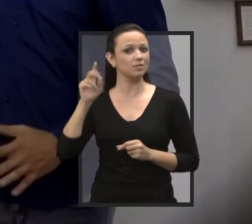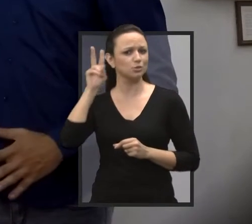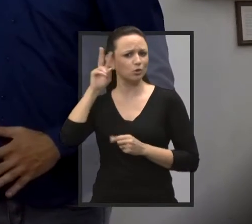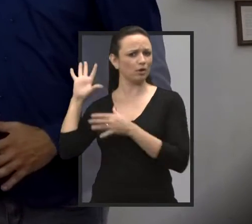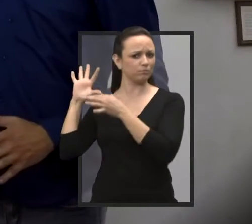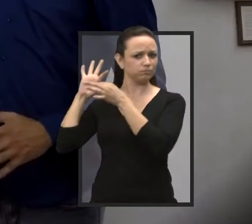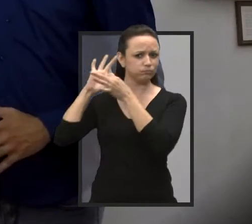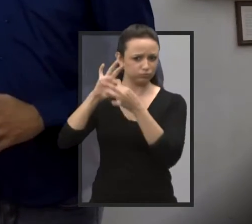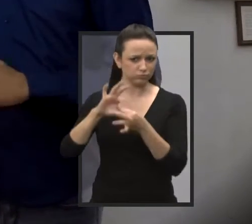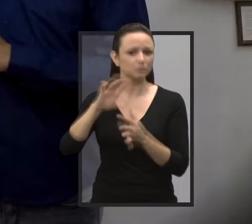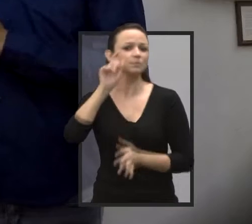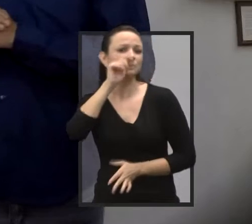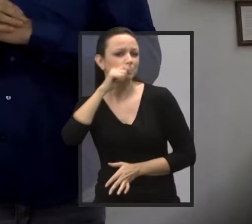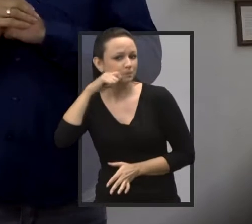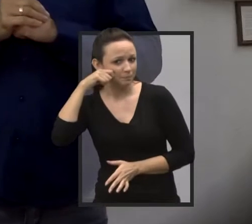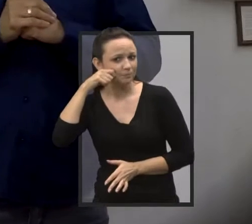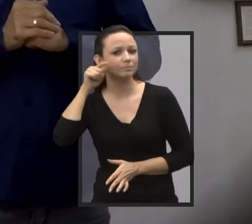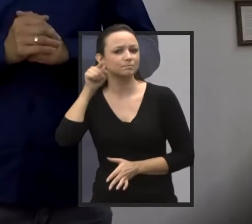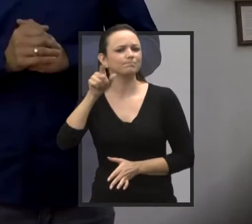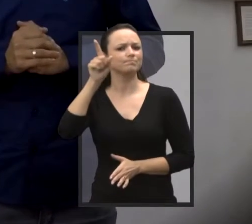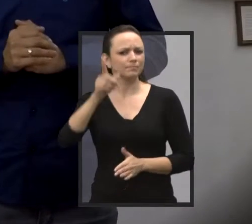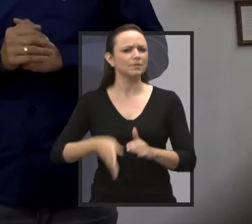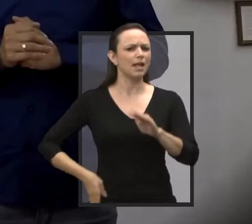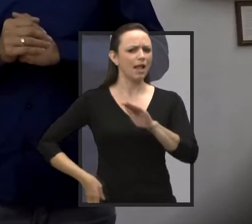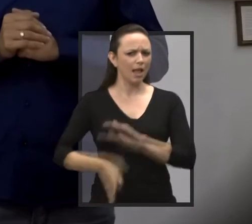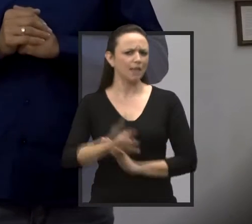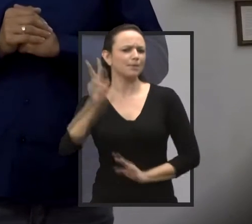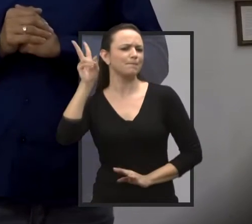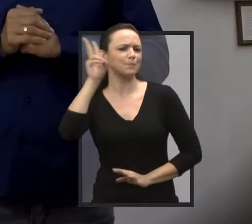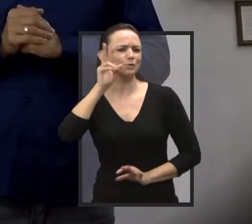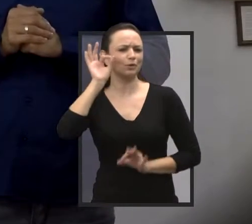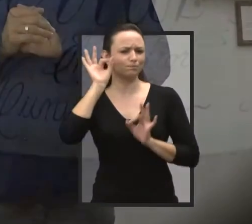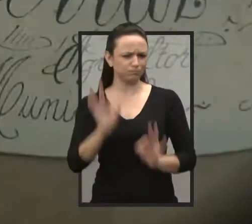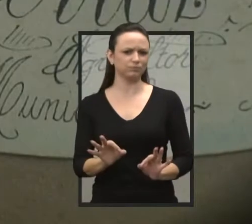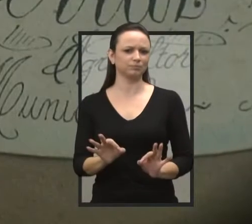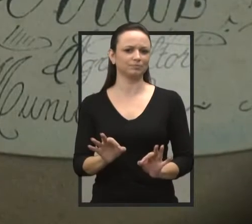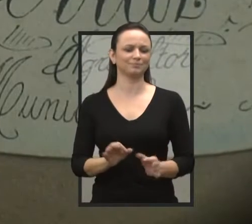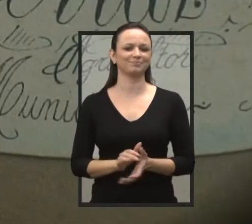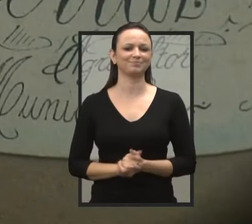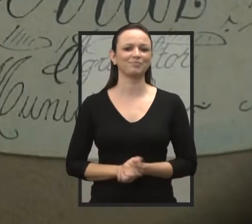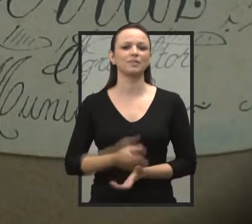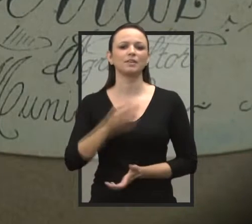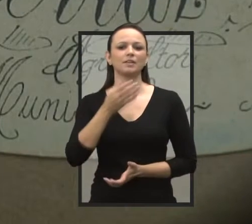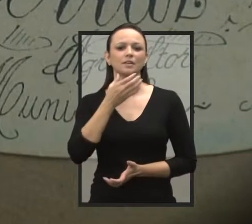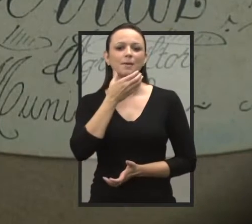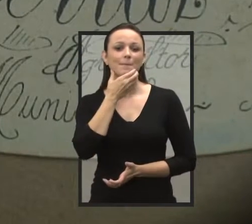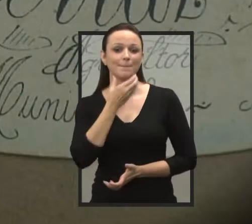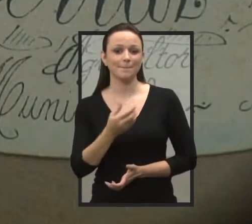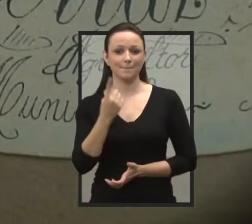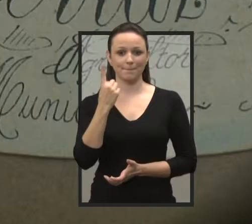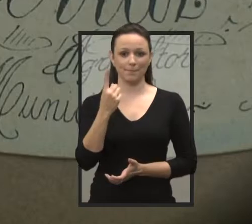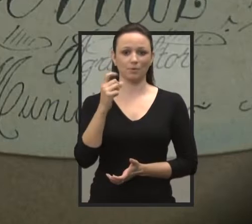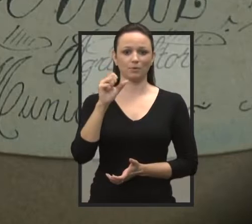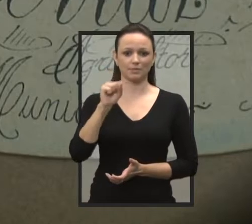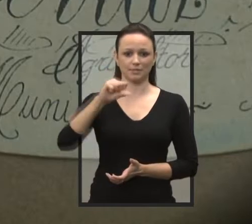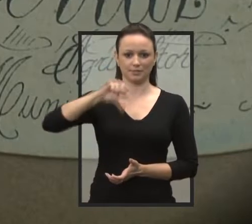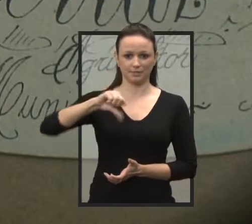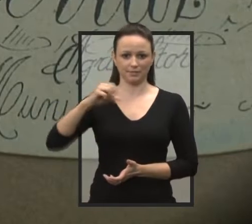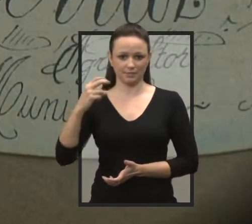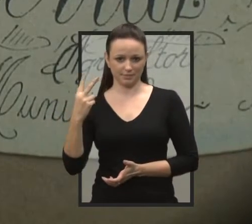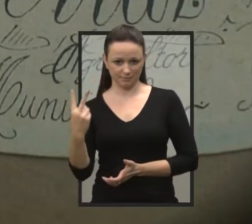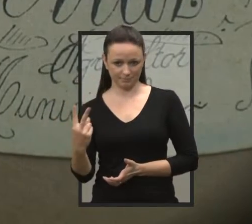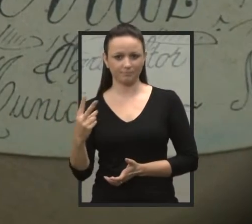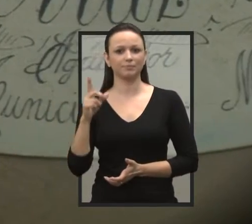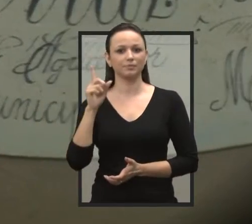que Edgar Ferraz do Amaral entra em definitivo para a história. Em dezembro de 1892, foi